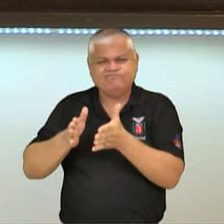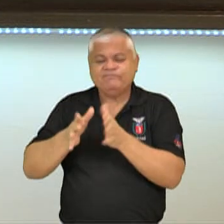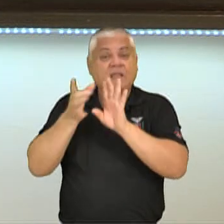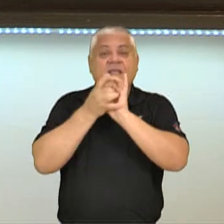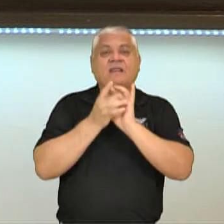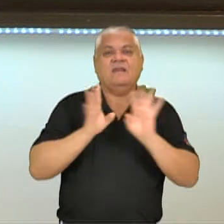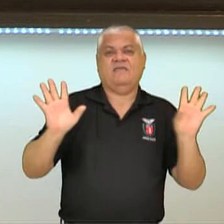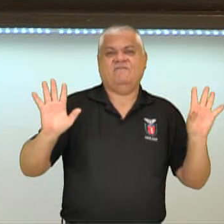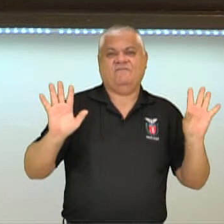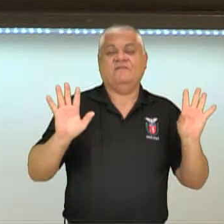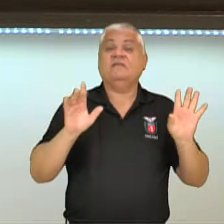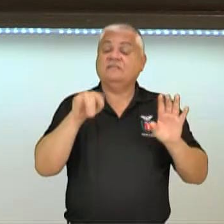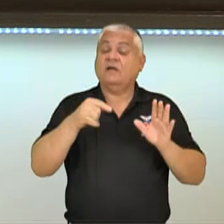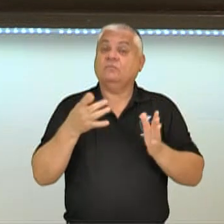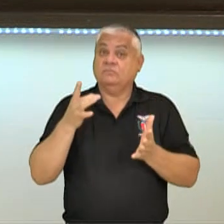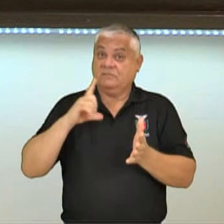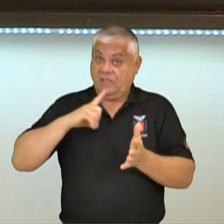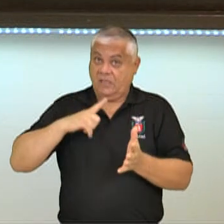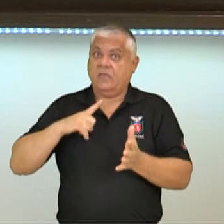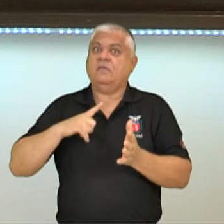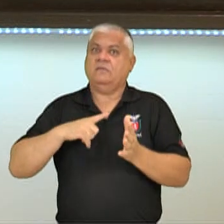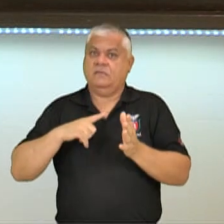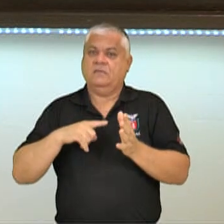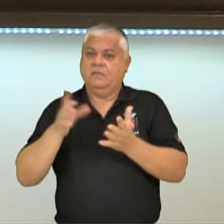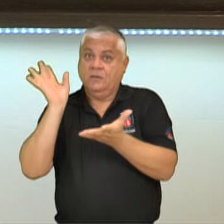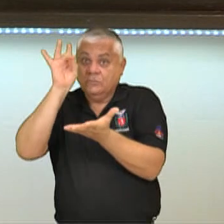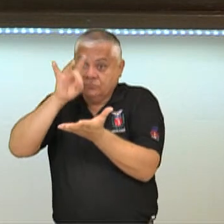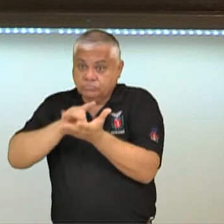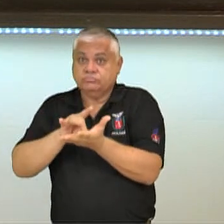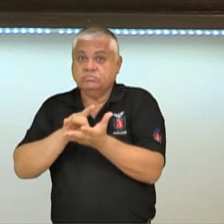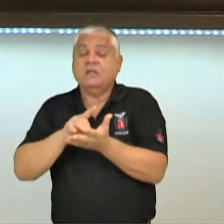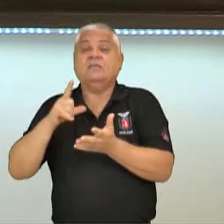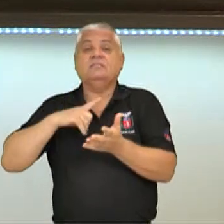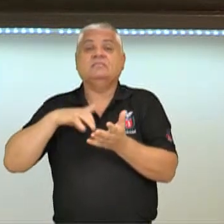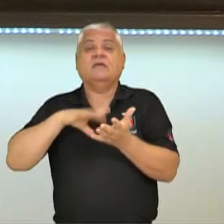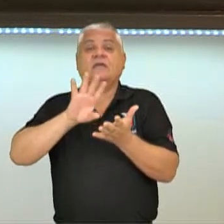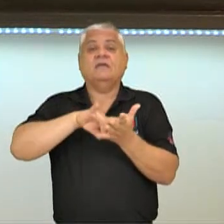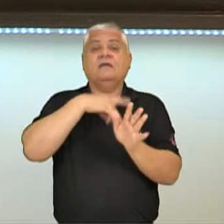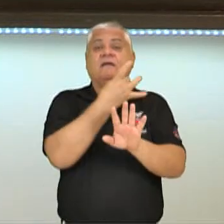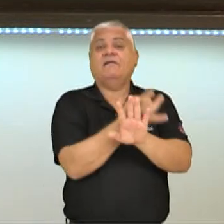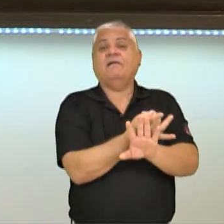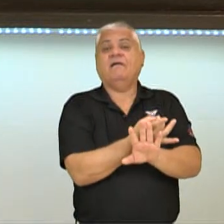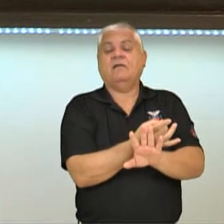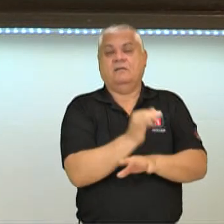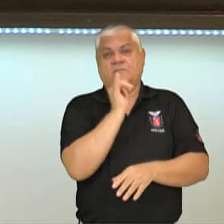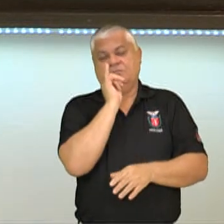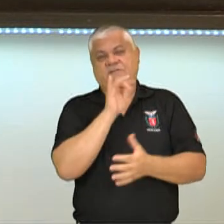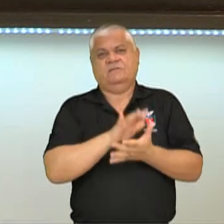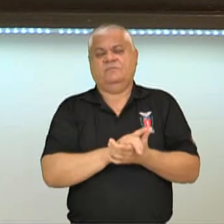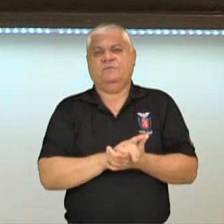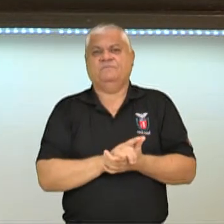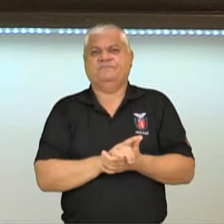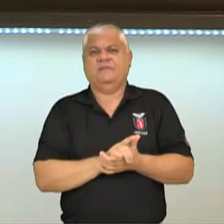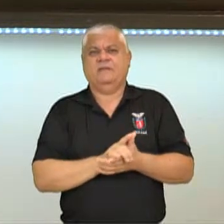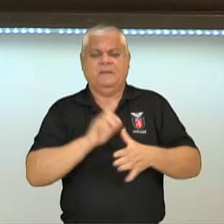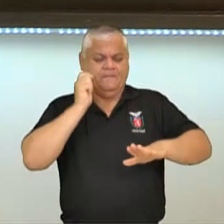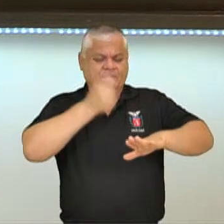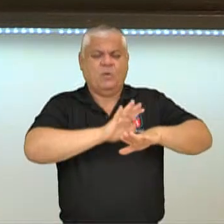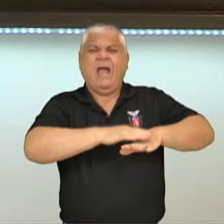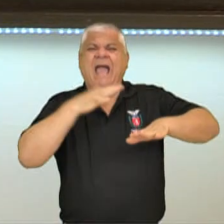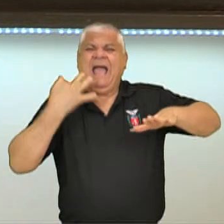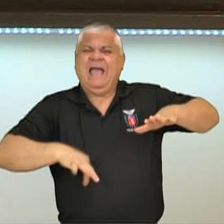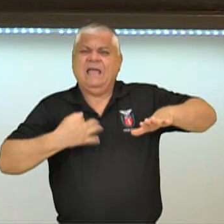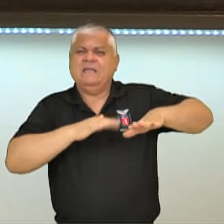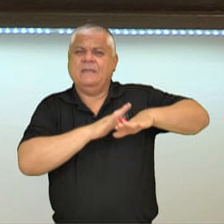sentido original e o sentido que está dado nas figuras de linguagem. Como, por exemplo, poderia dizer, machuquei minha mão. Aqui eu